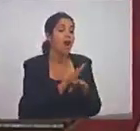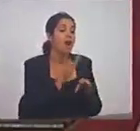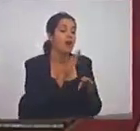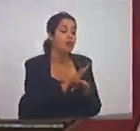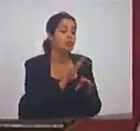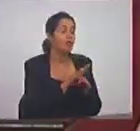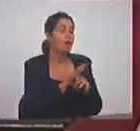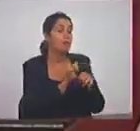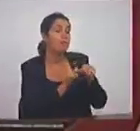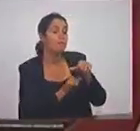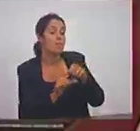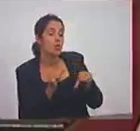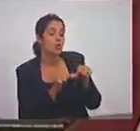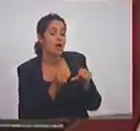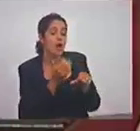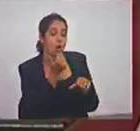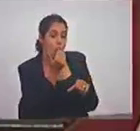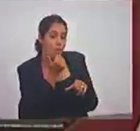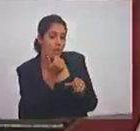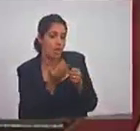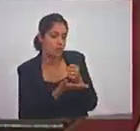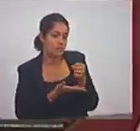esta mudança do tamanho na cesta.